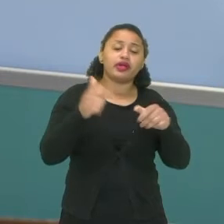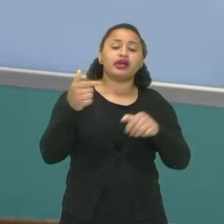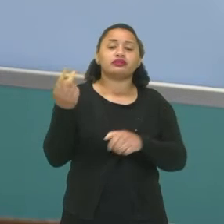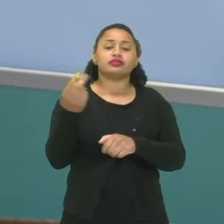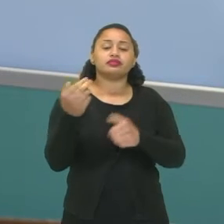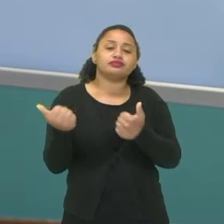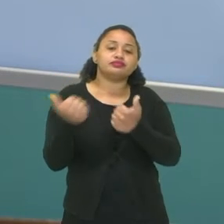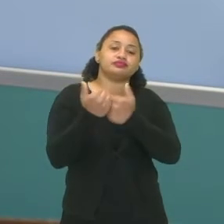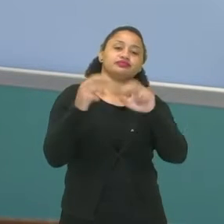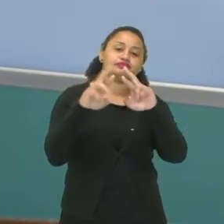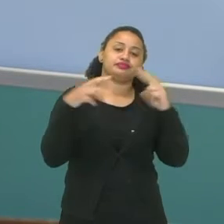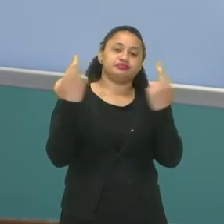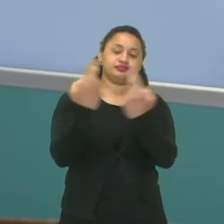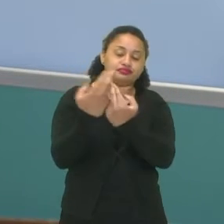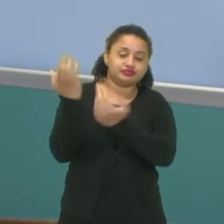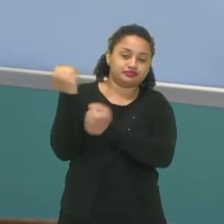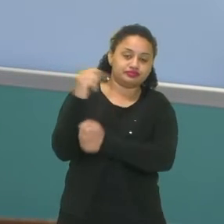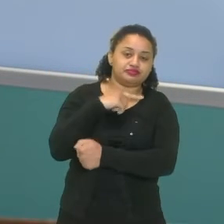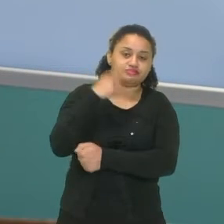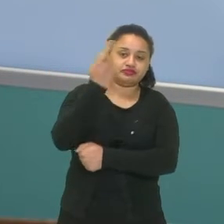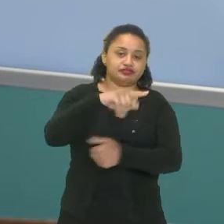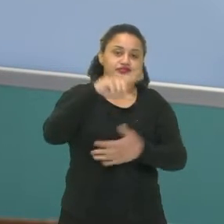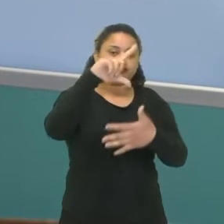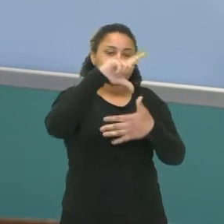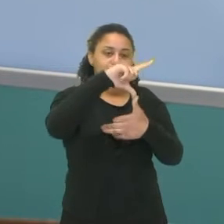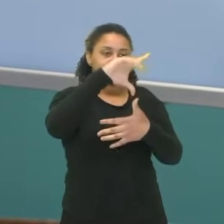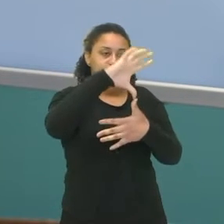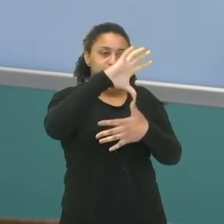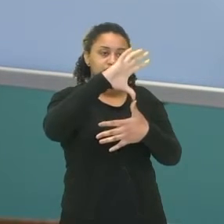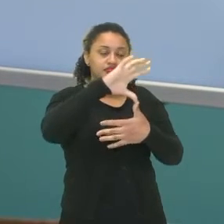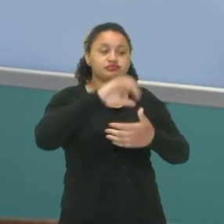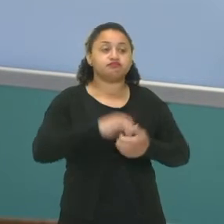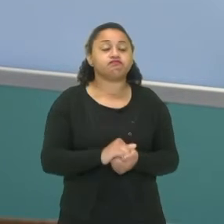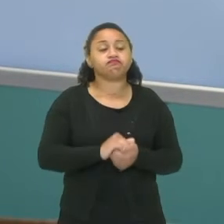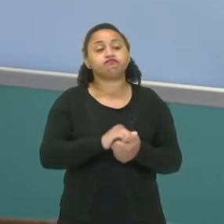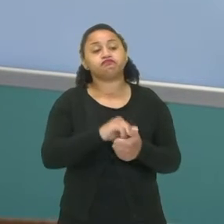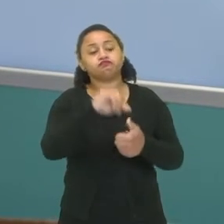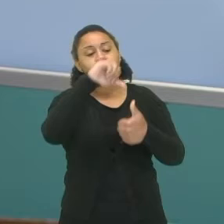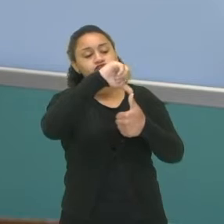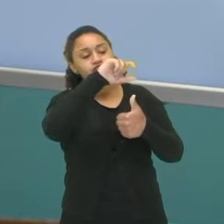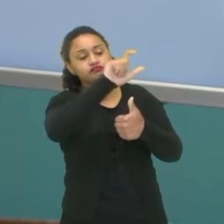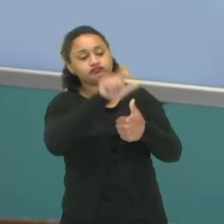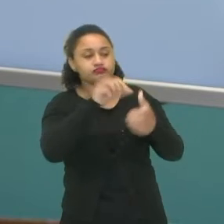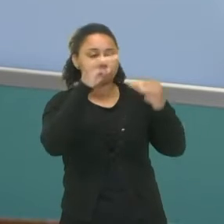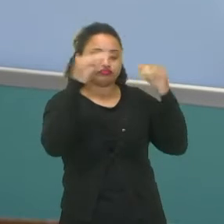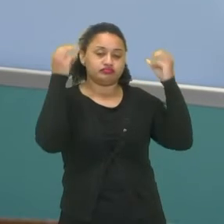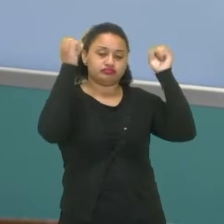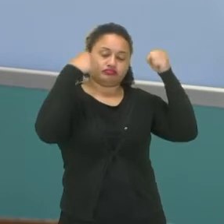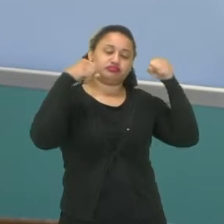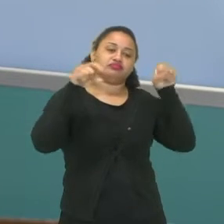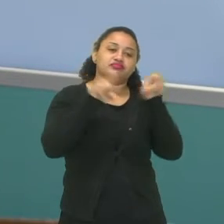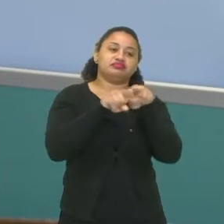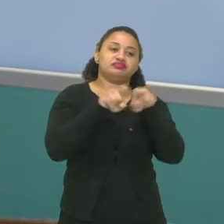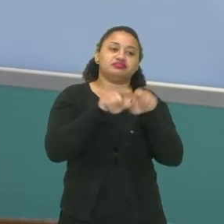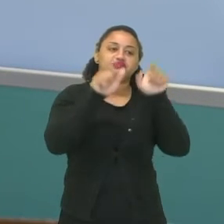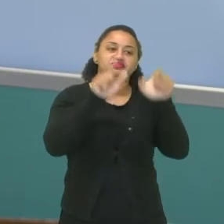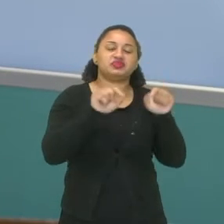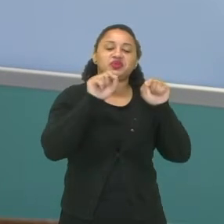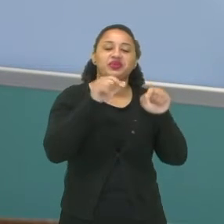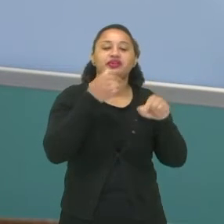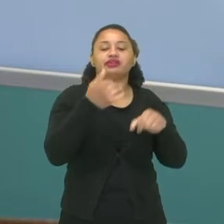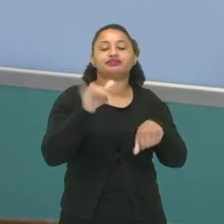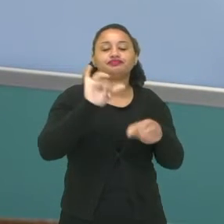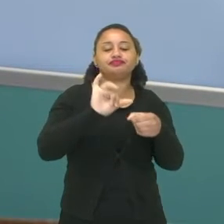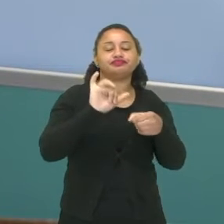na América, né? E o México, essa região do México, a cidade do México, era também a antiga capital do